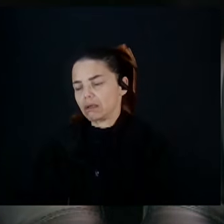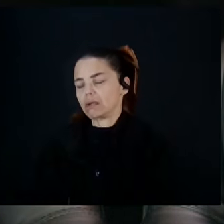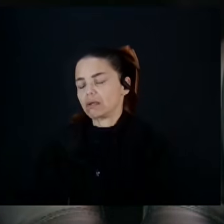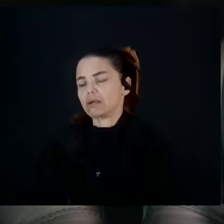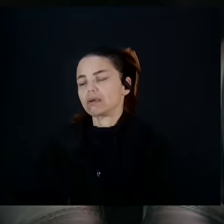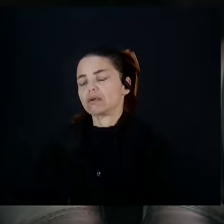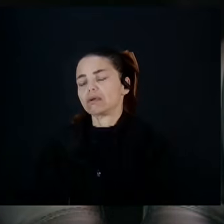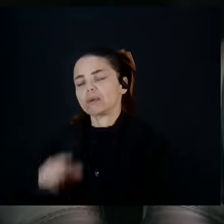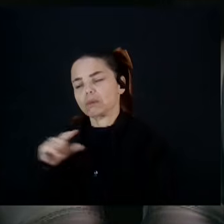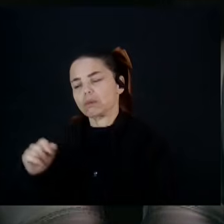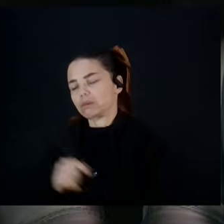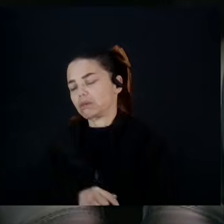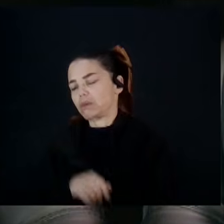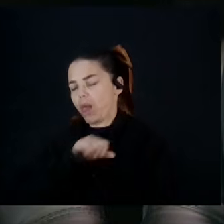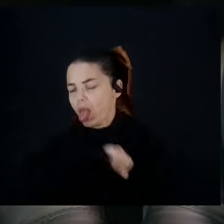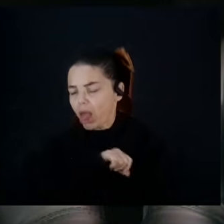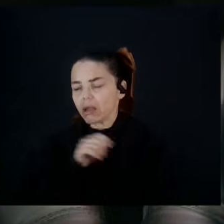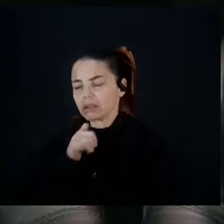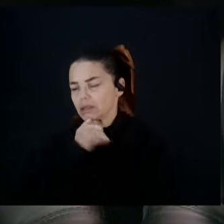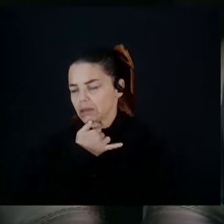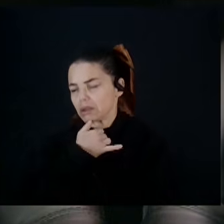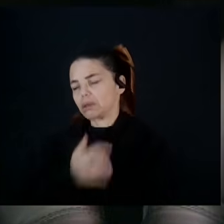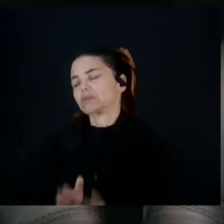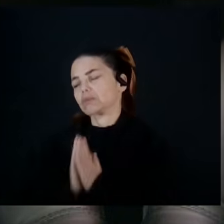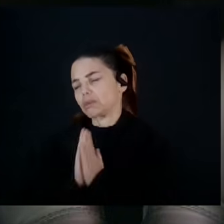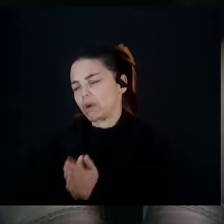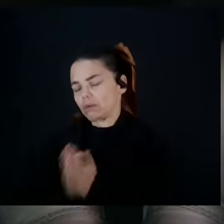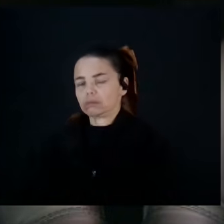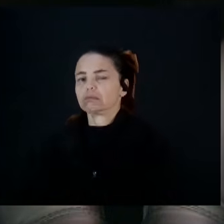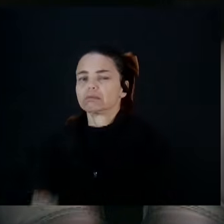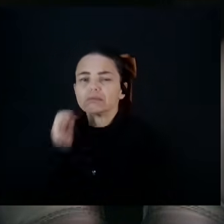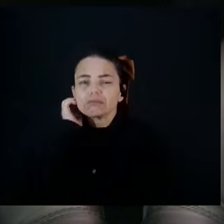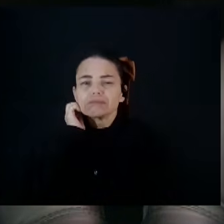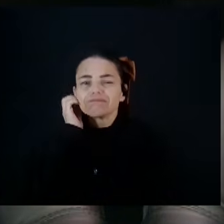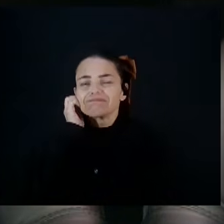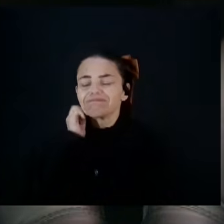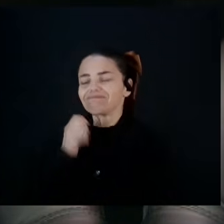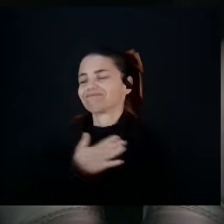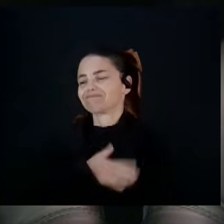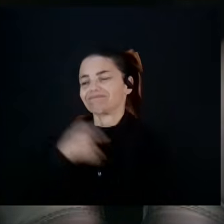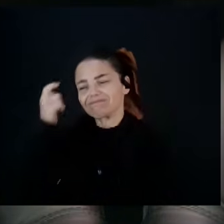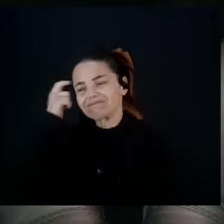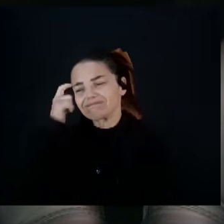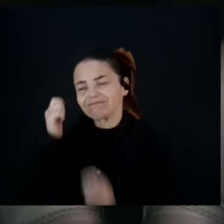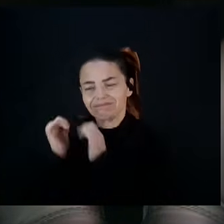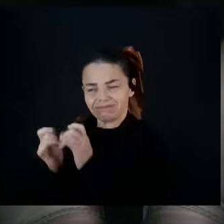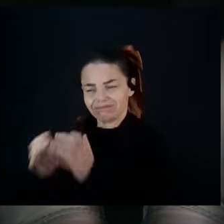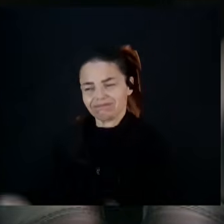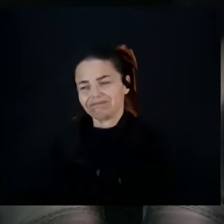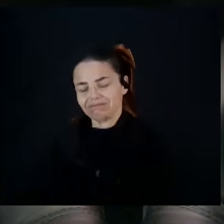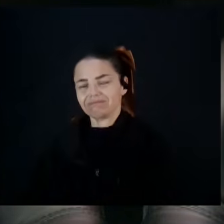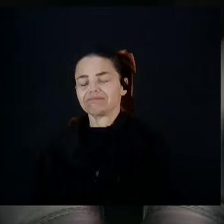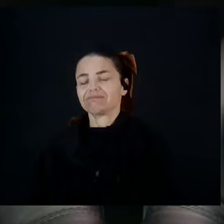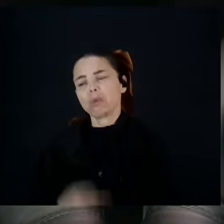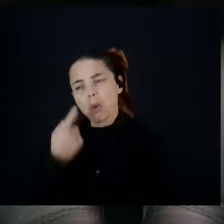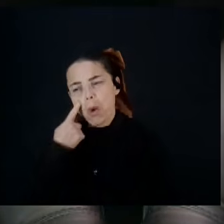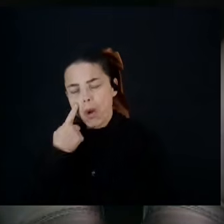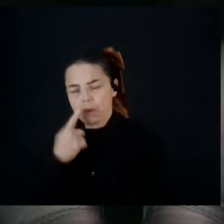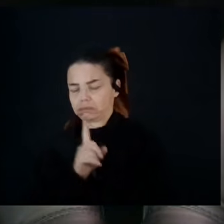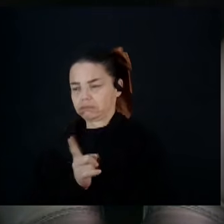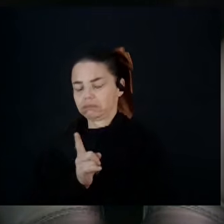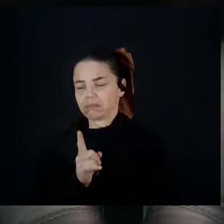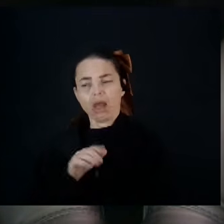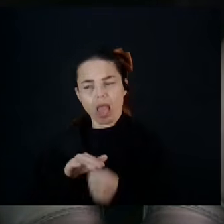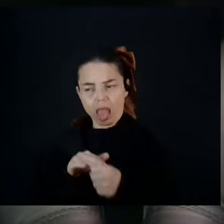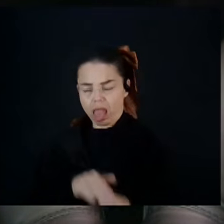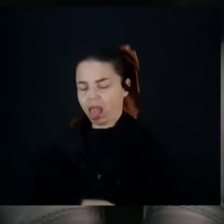frustradas. Então, né, eu gostaria que você pensasse sobre isso. Olha o que eu fiz, eu não humilhei,